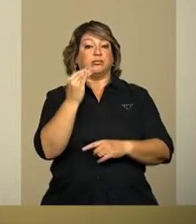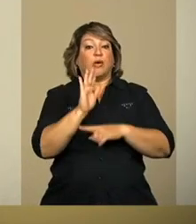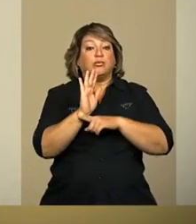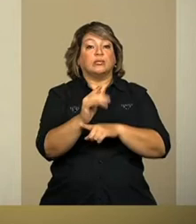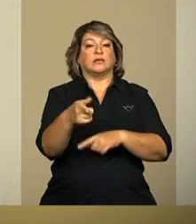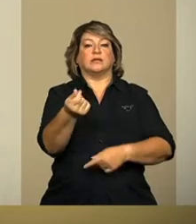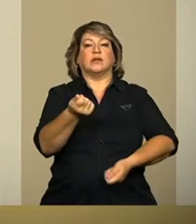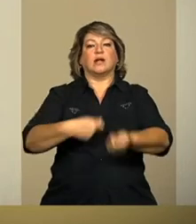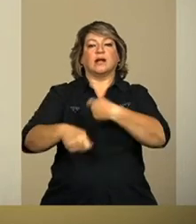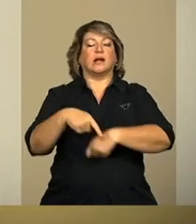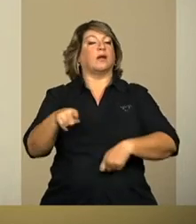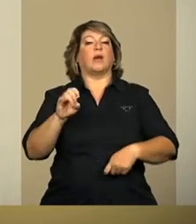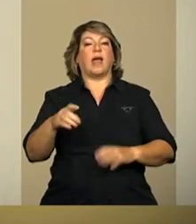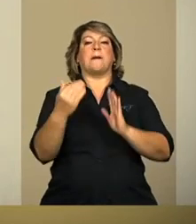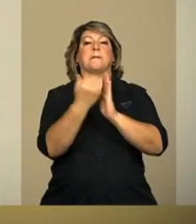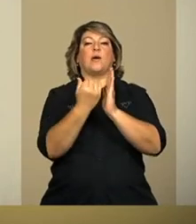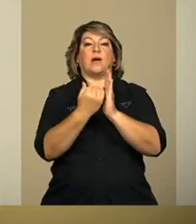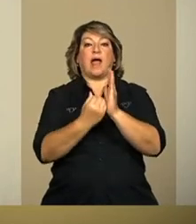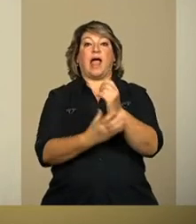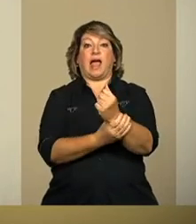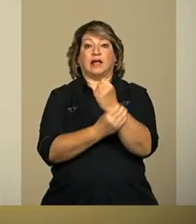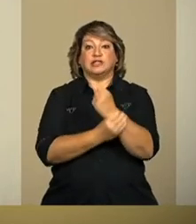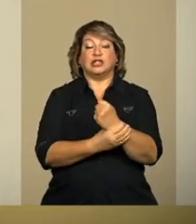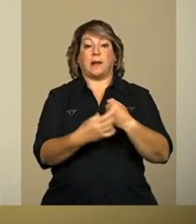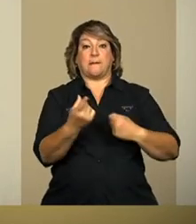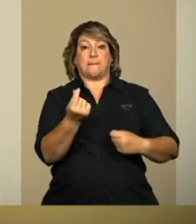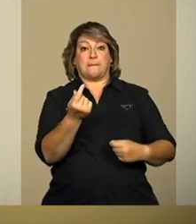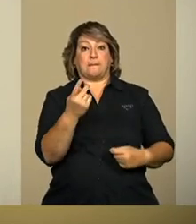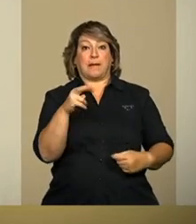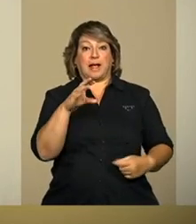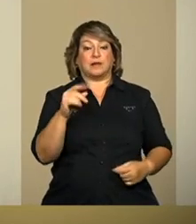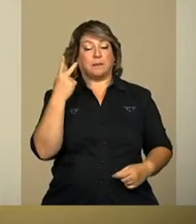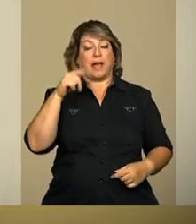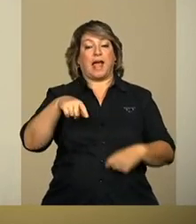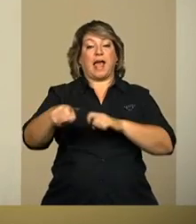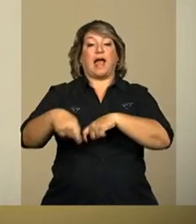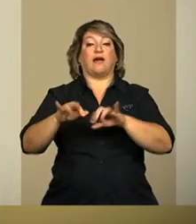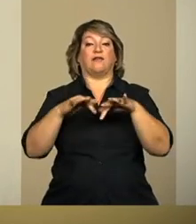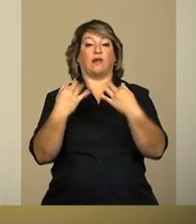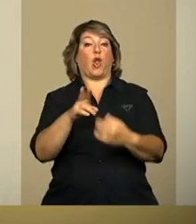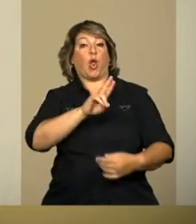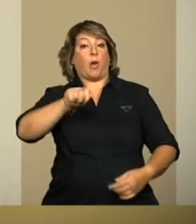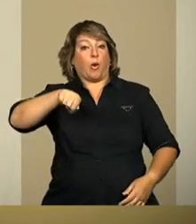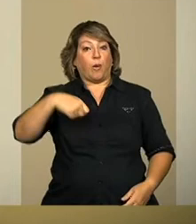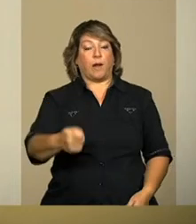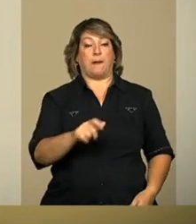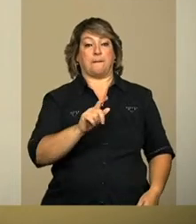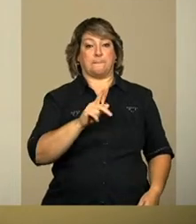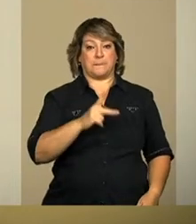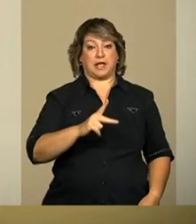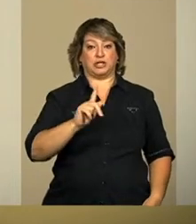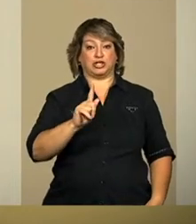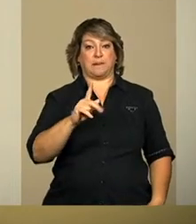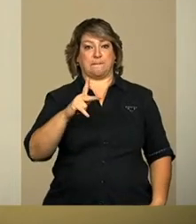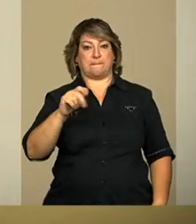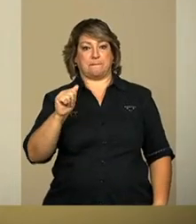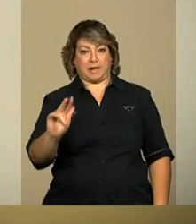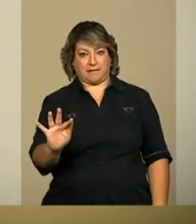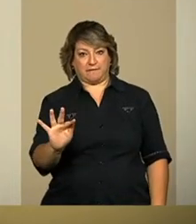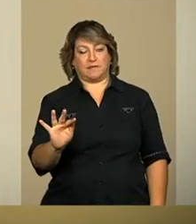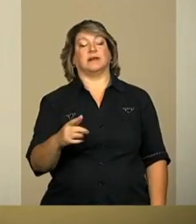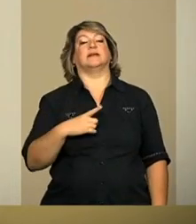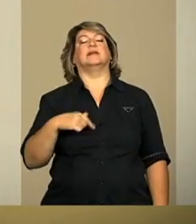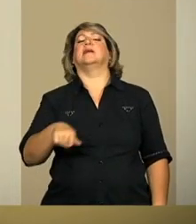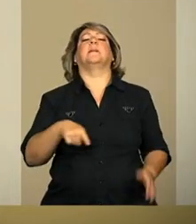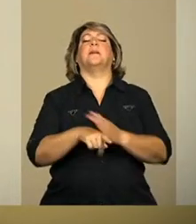famili é o programa de garantia de preços para agricultura familiar o chamado pgpf como esse programa funciona